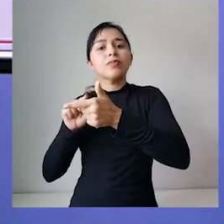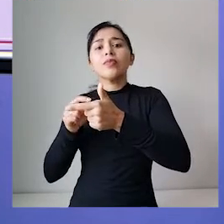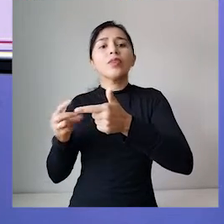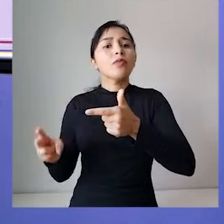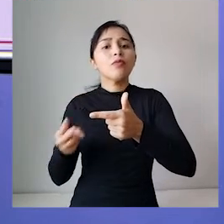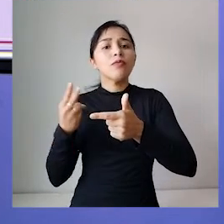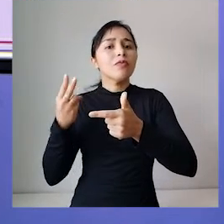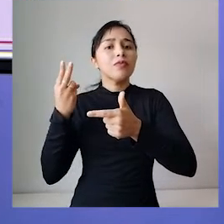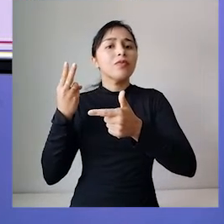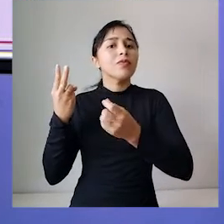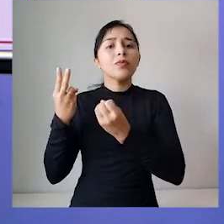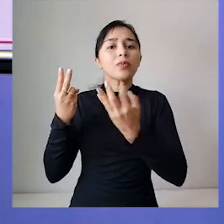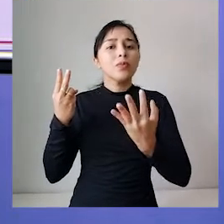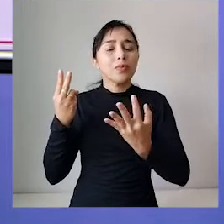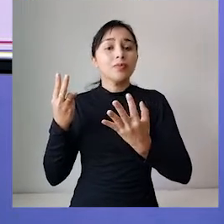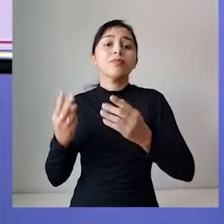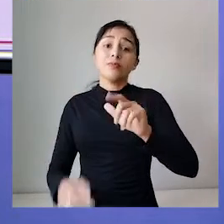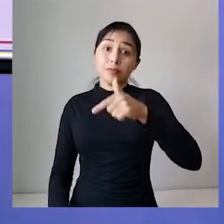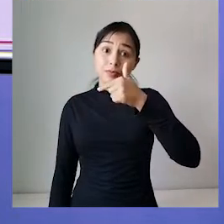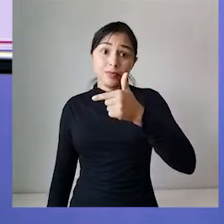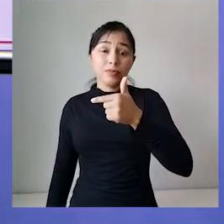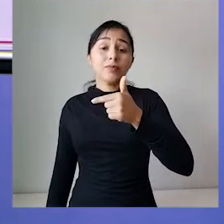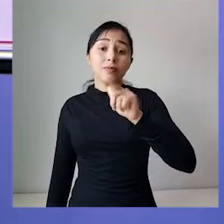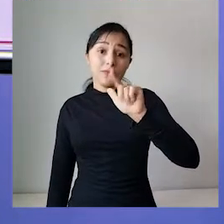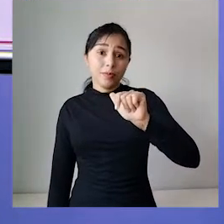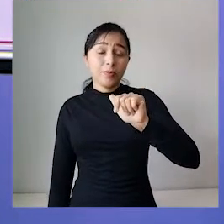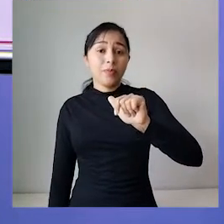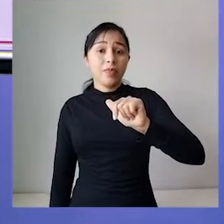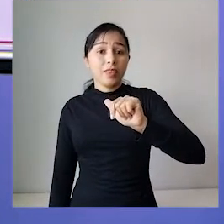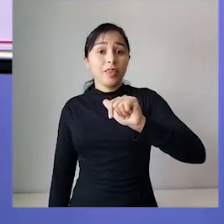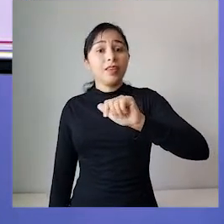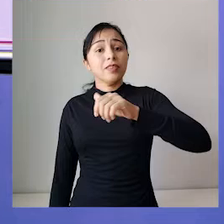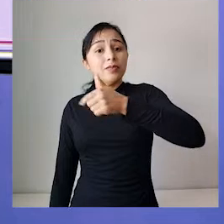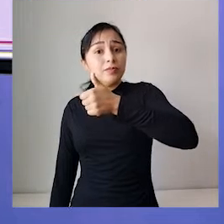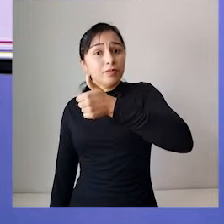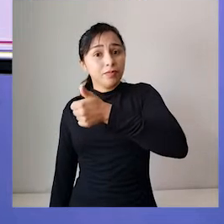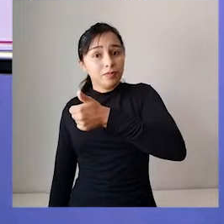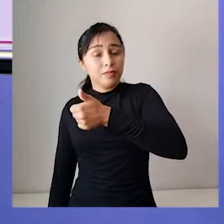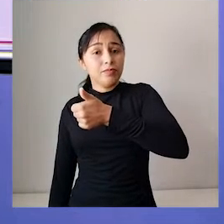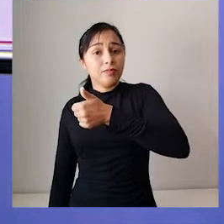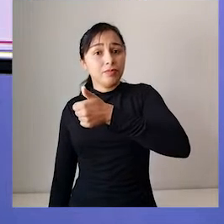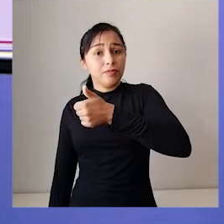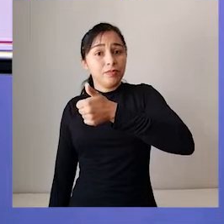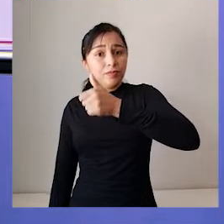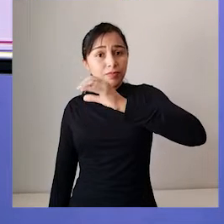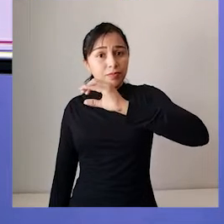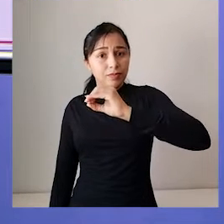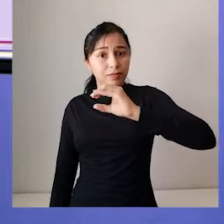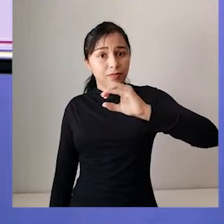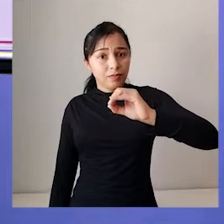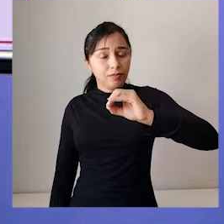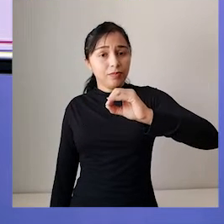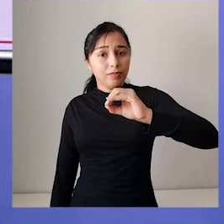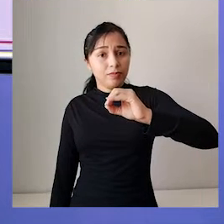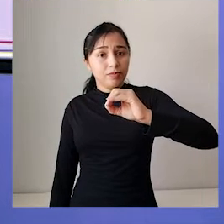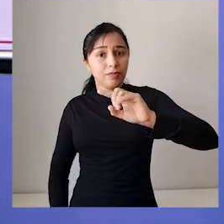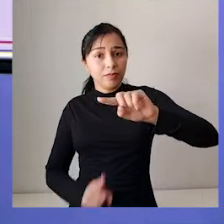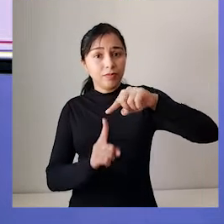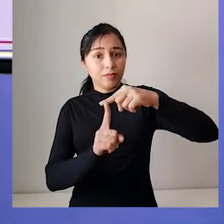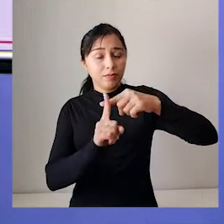a quanto? O 2, obviamente, na casa das centenas, ele equivale a 2 centenas, ou